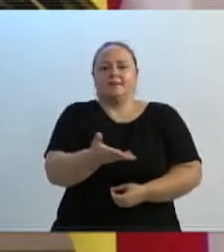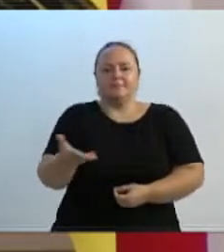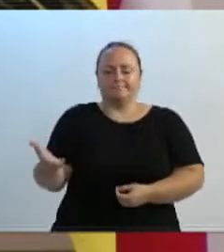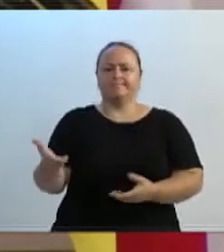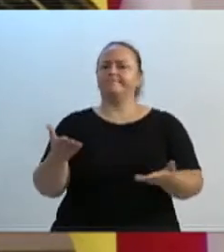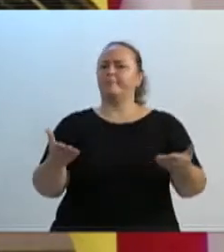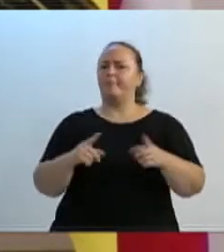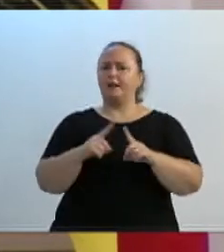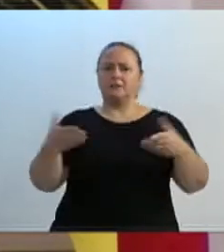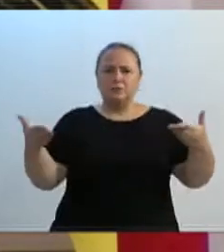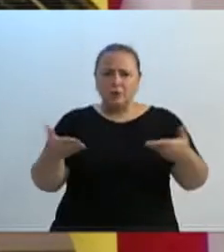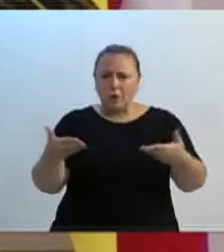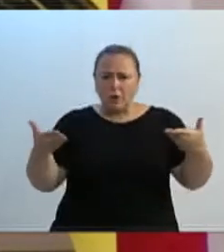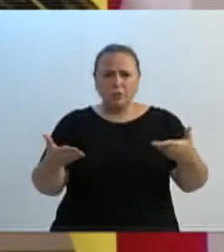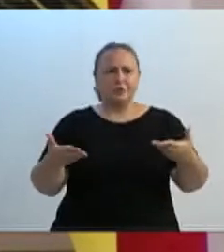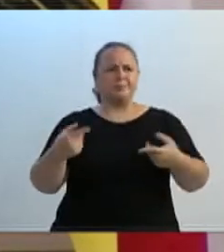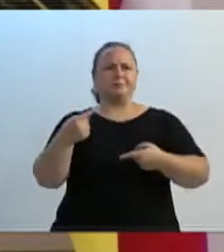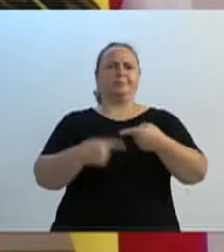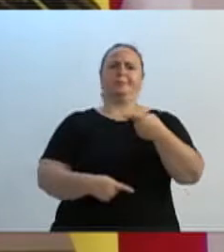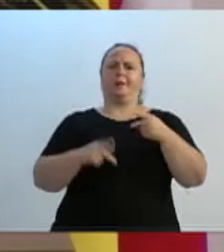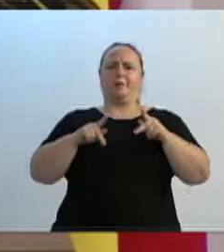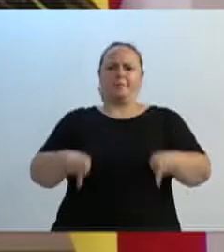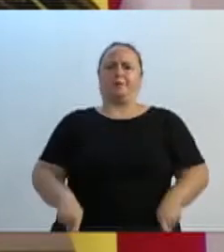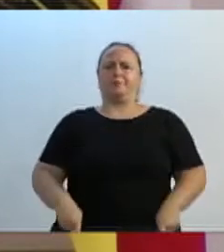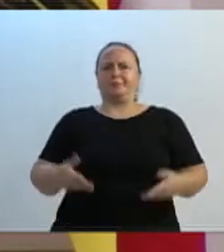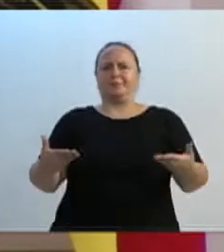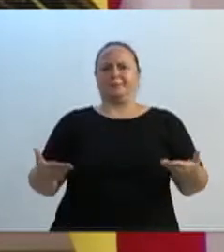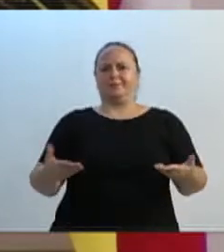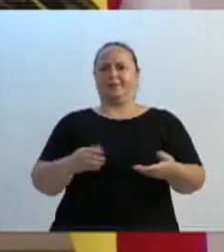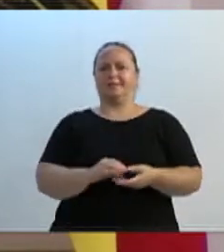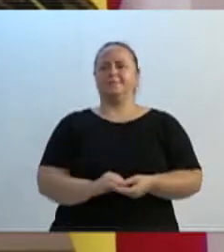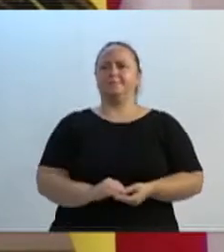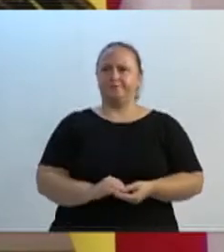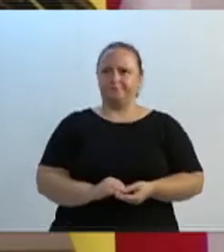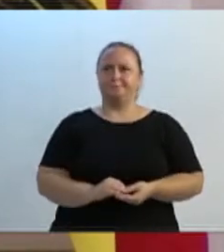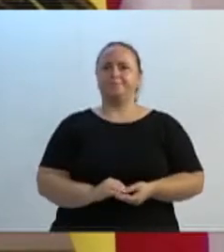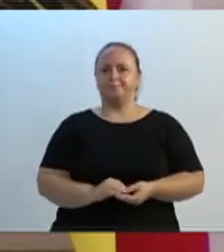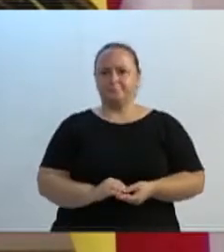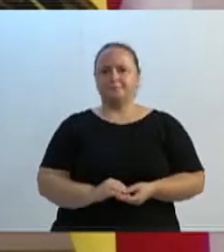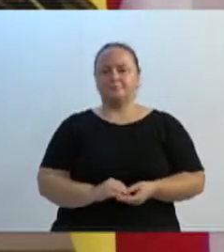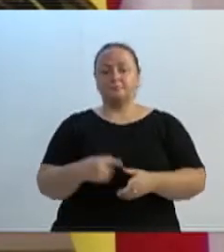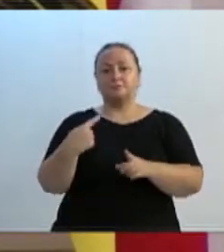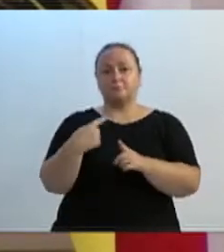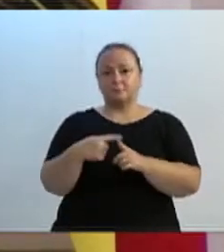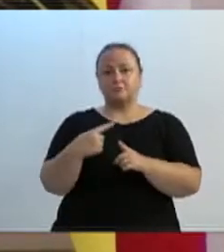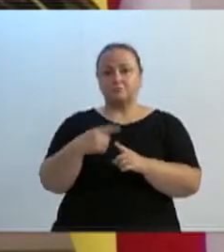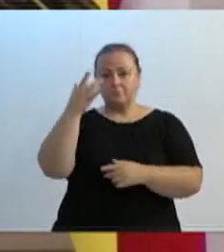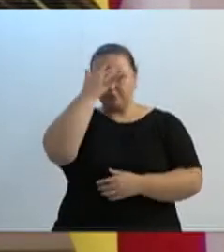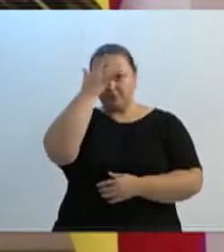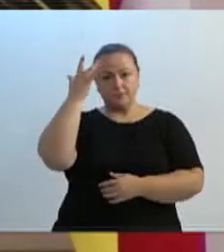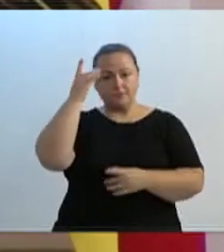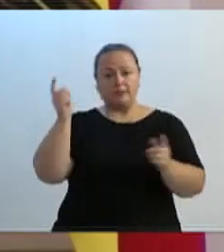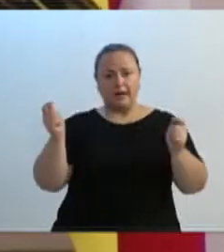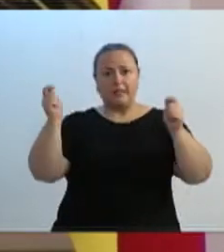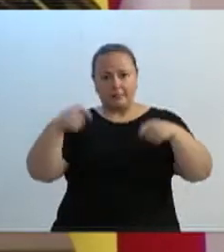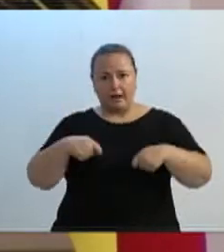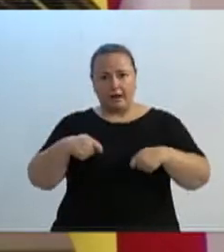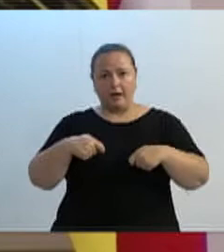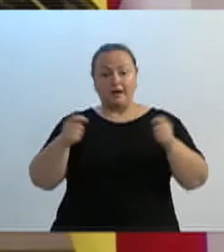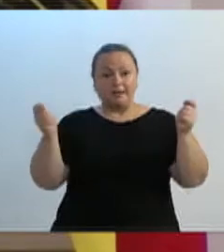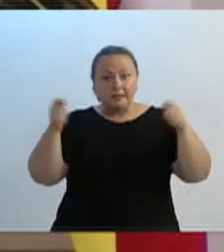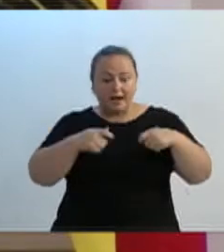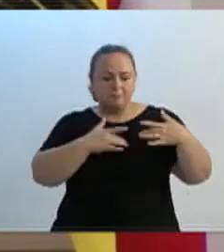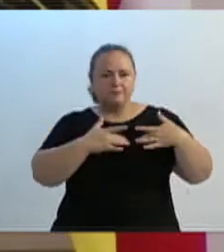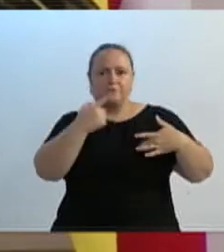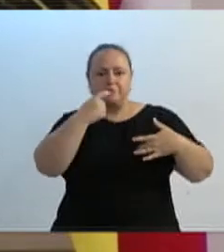mais sentido esse tipo de postura e é muito lamentável, porque nós temos pessoas que têm aptidão, que podem doar, têm vontade de